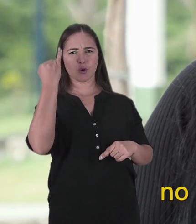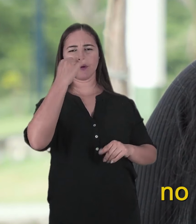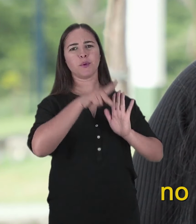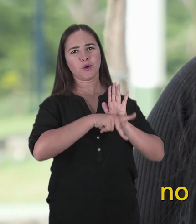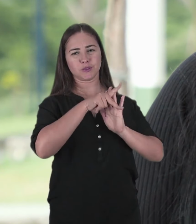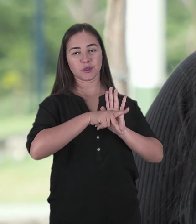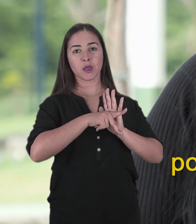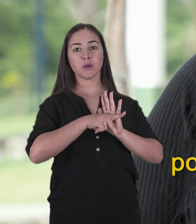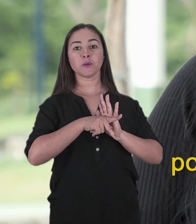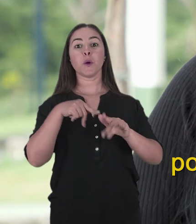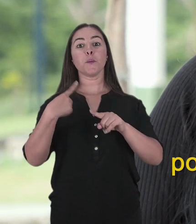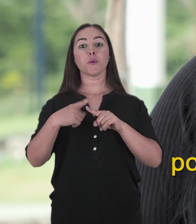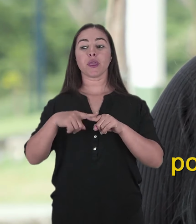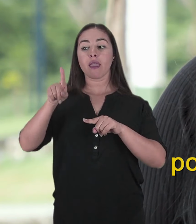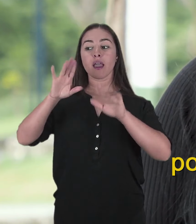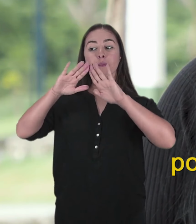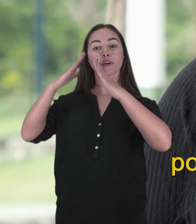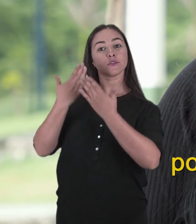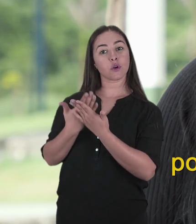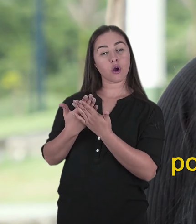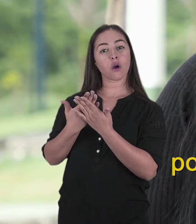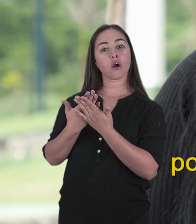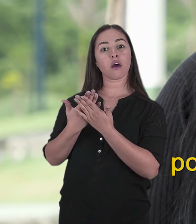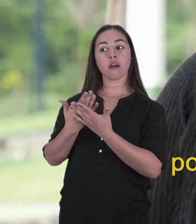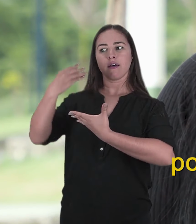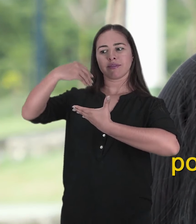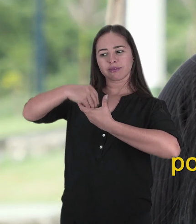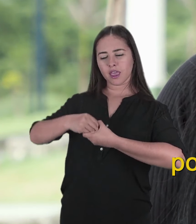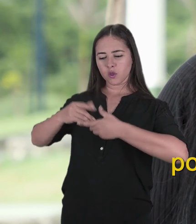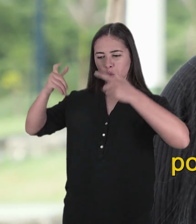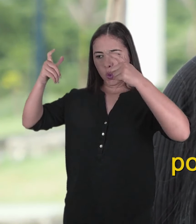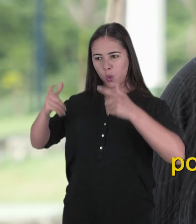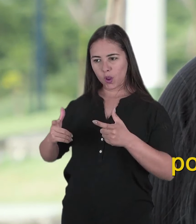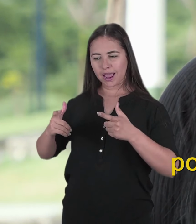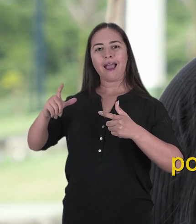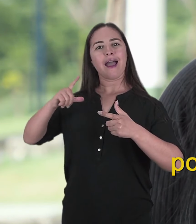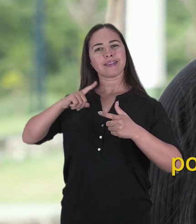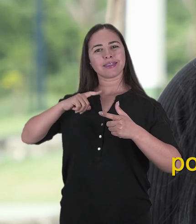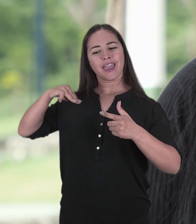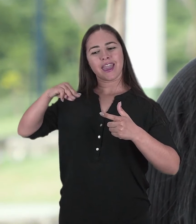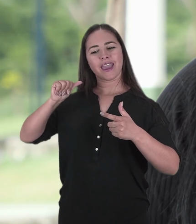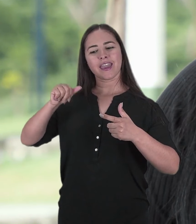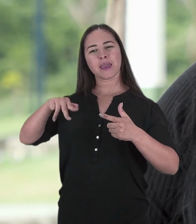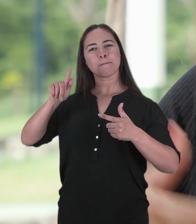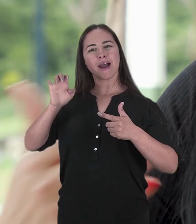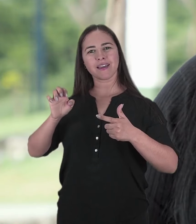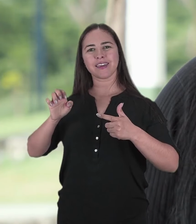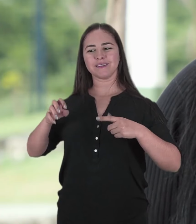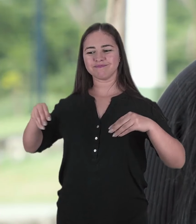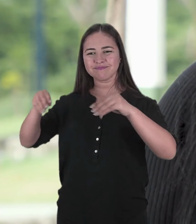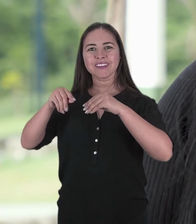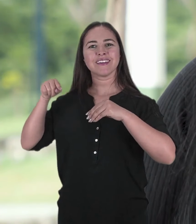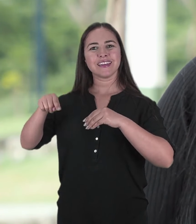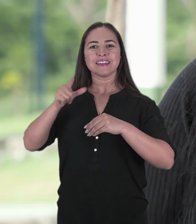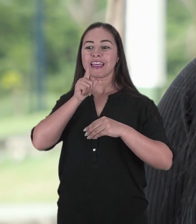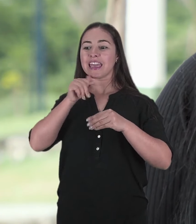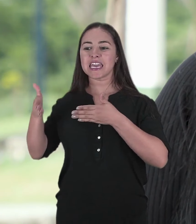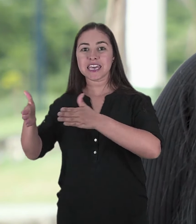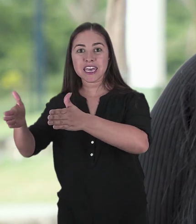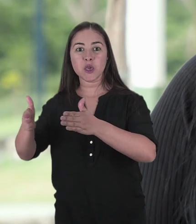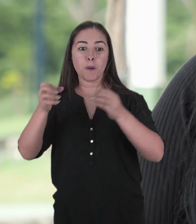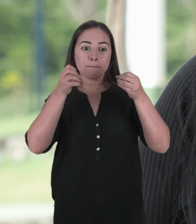o projeto, por se tratar de uma escola que está inserida num espaço de muitos mangues ainda. A gente tem um rio ao lado da